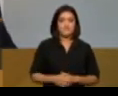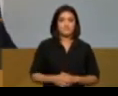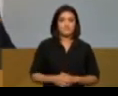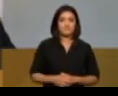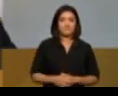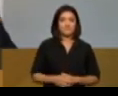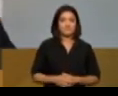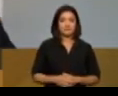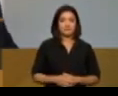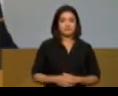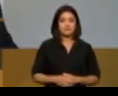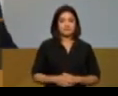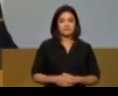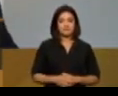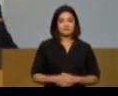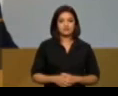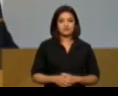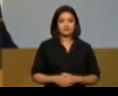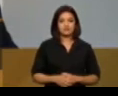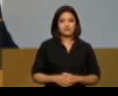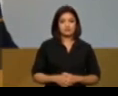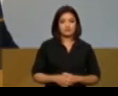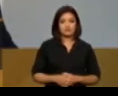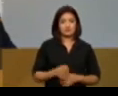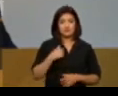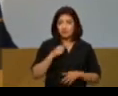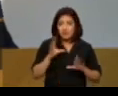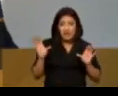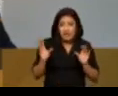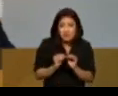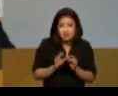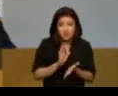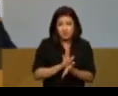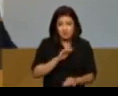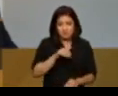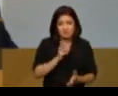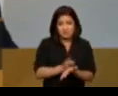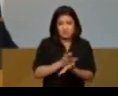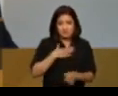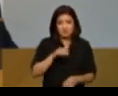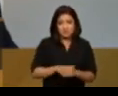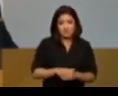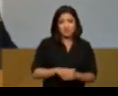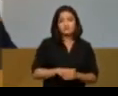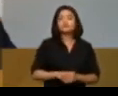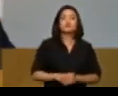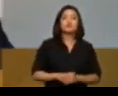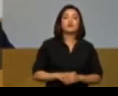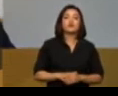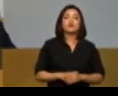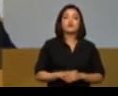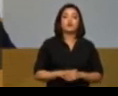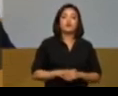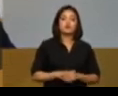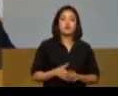conforme consignei, em resumo muito resumido do meu voto, conforme consignei no voto